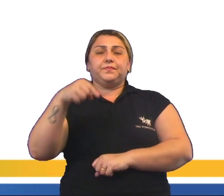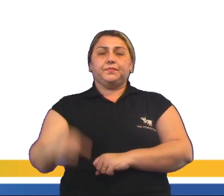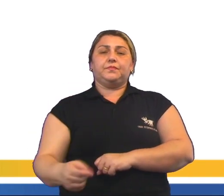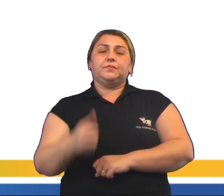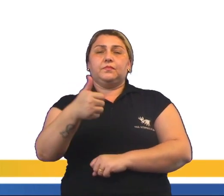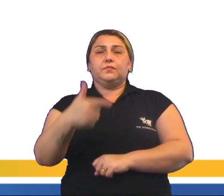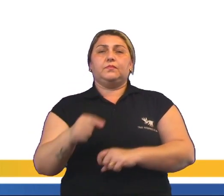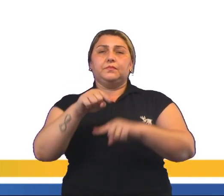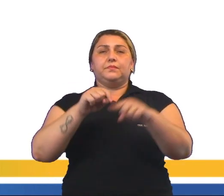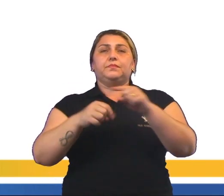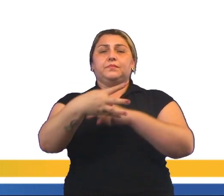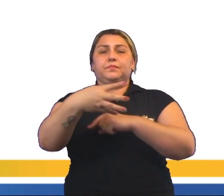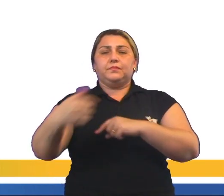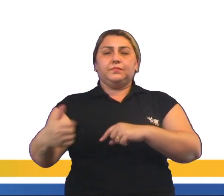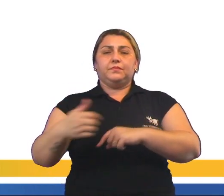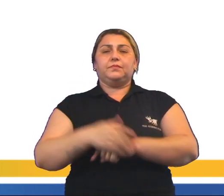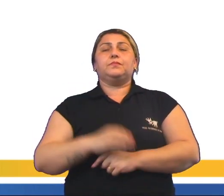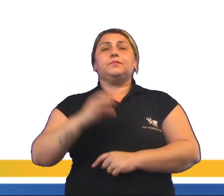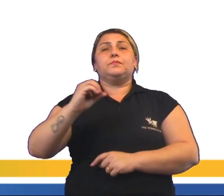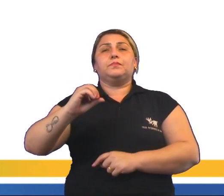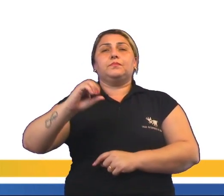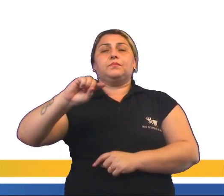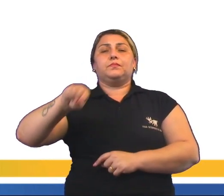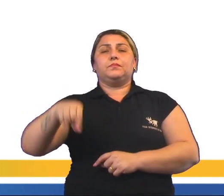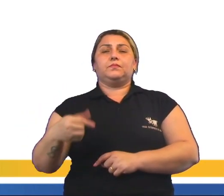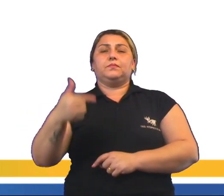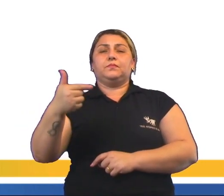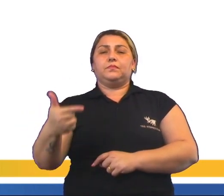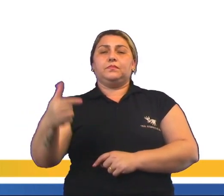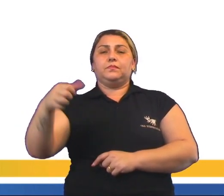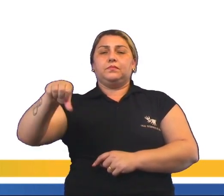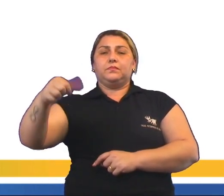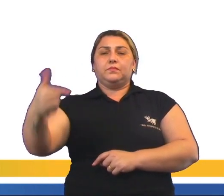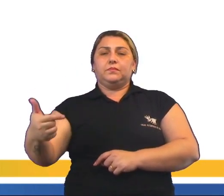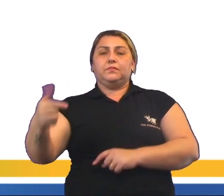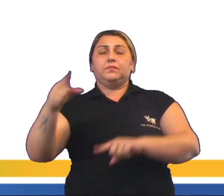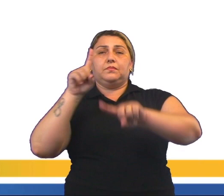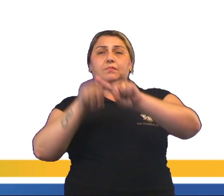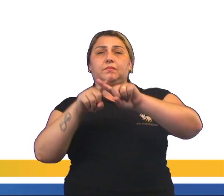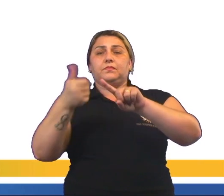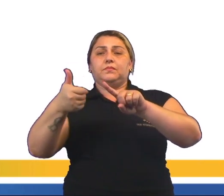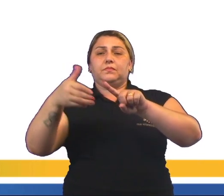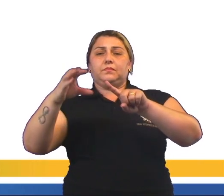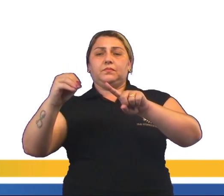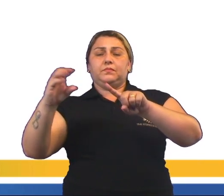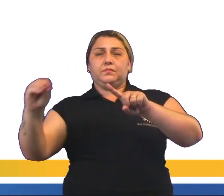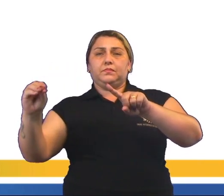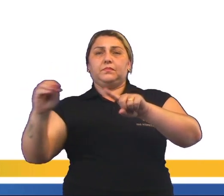Próximo, 12 dividido para 41, que é igual a